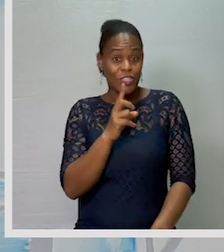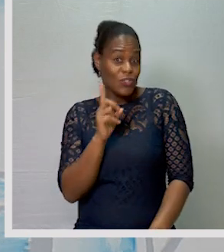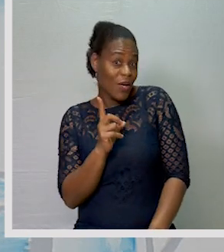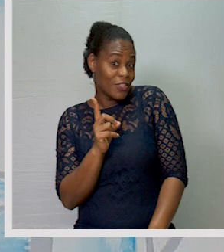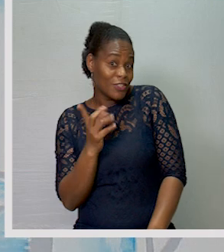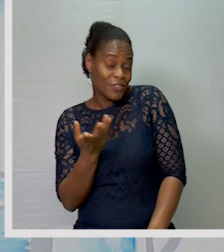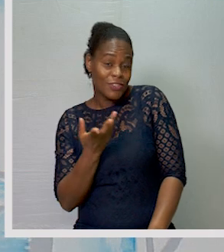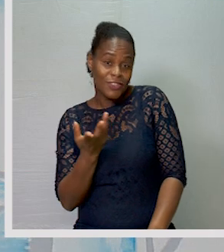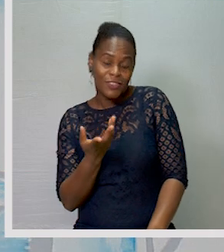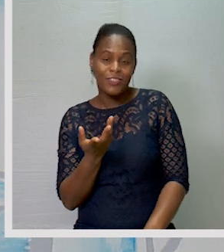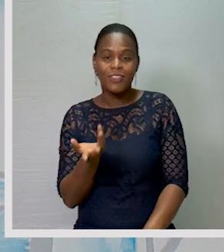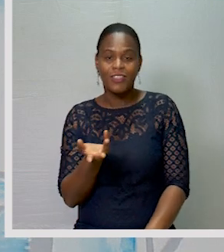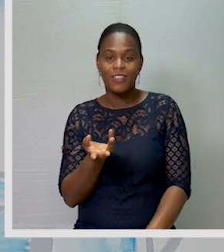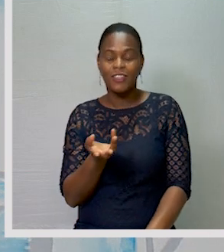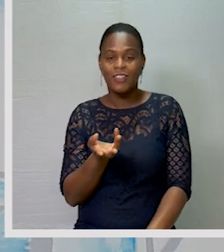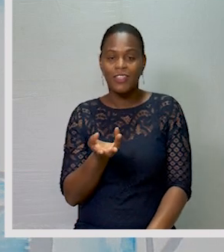96,